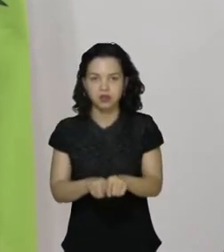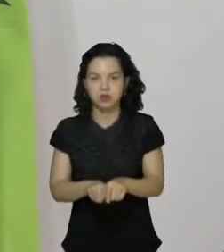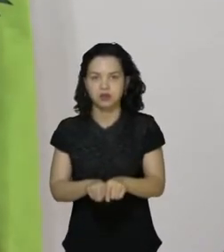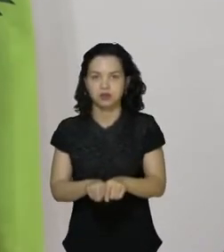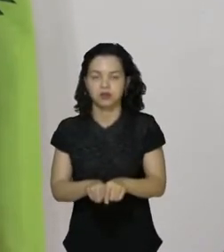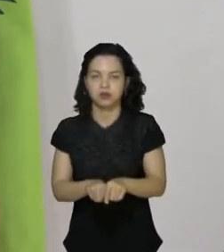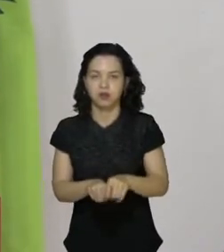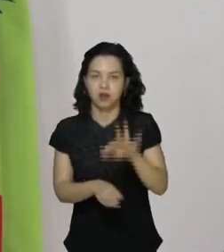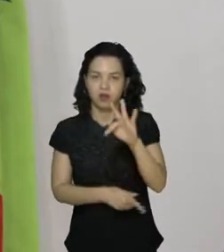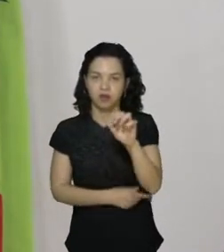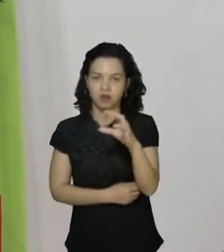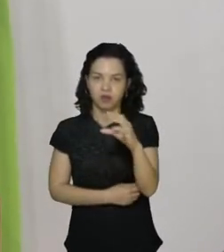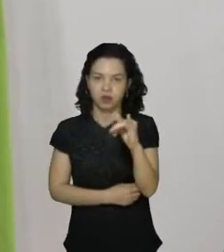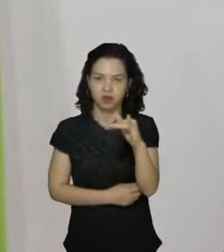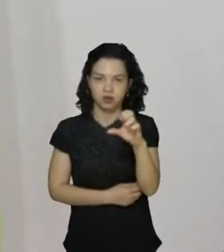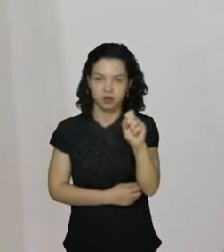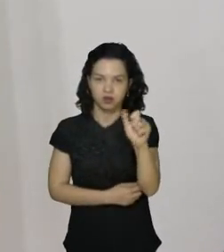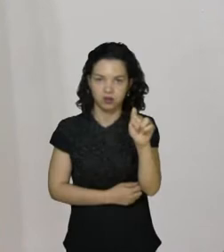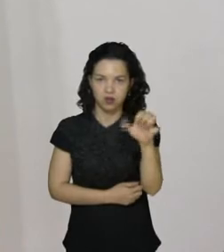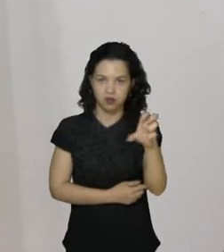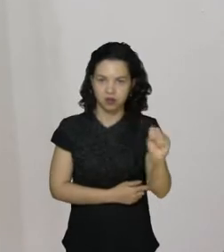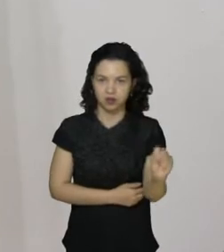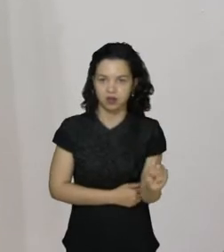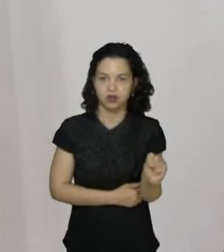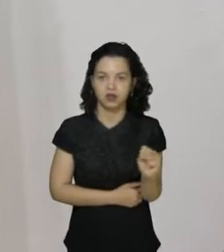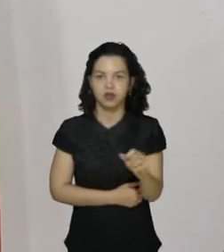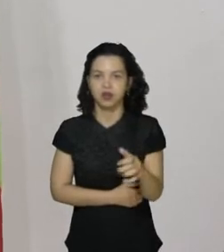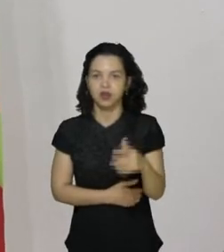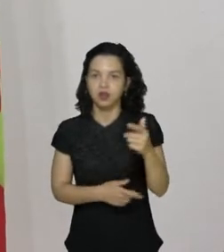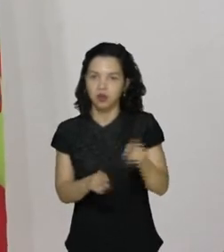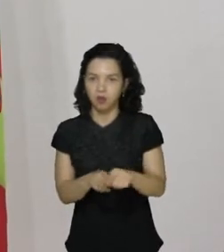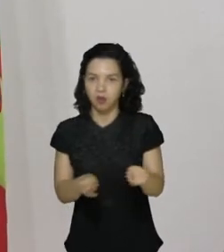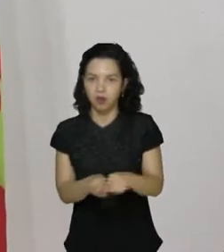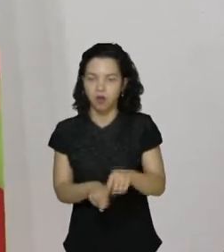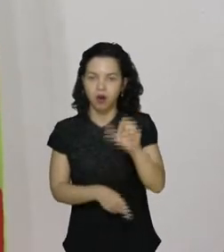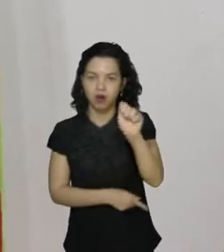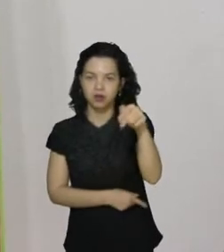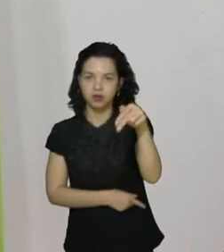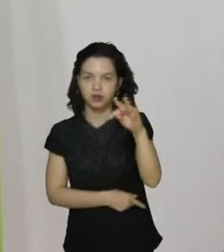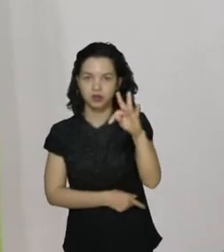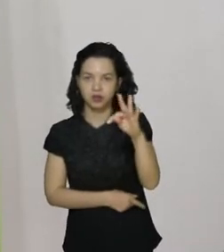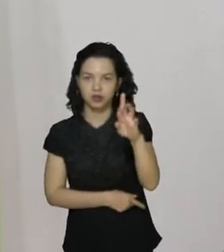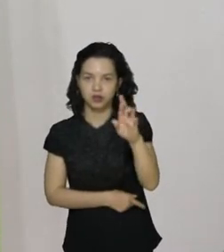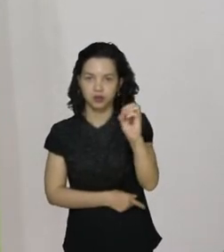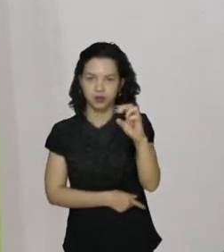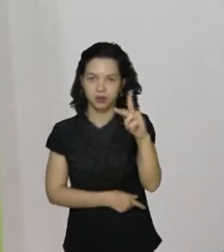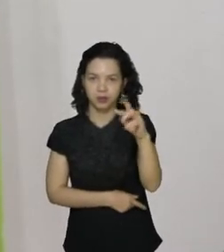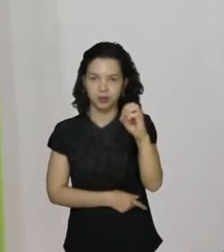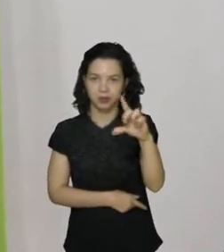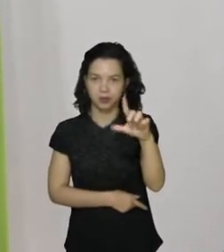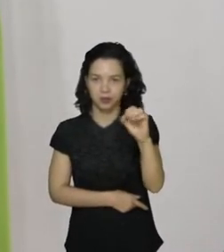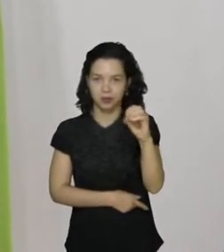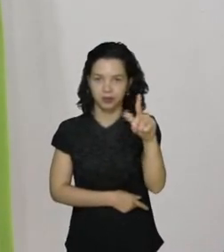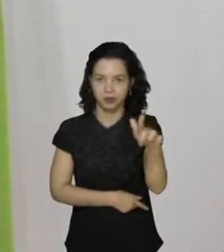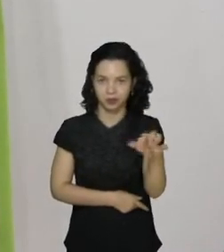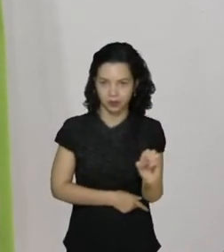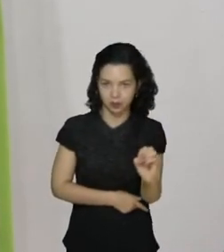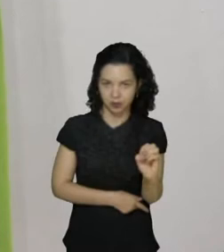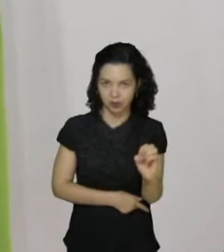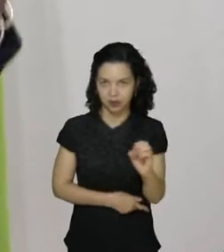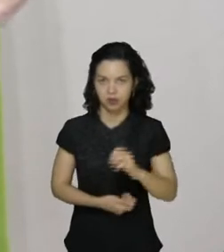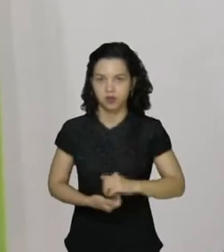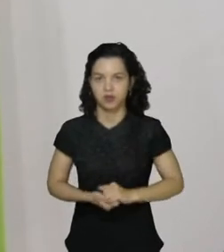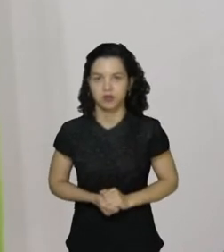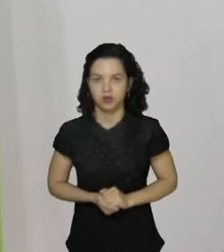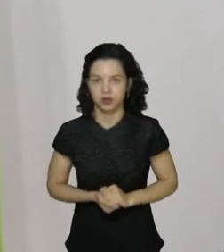mesmo? Antropóloga. Meu Deus, mas o que faz um antropólogo, o cidadão joinvilense? O antropólogo, o que ele faz